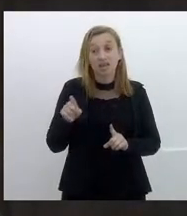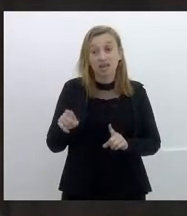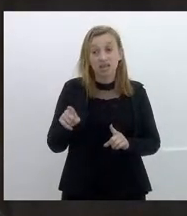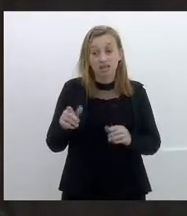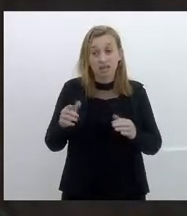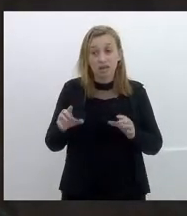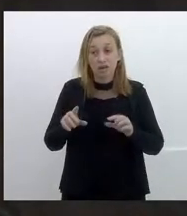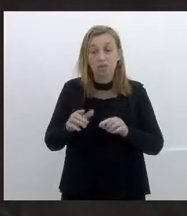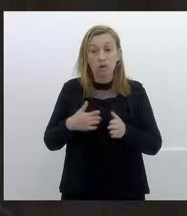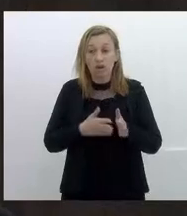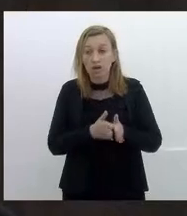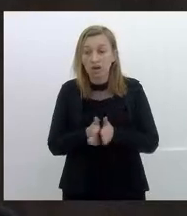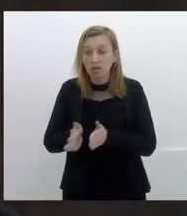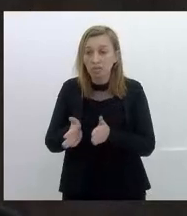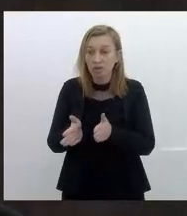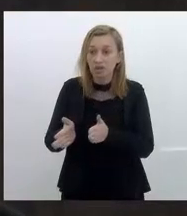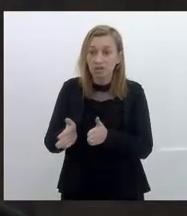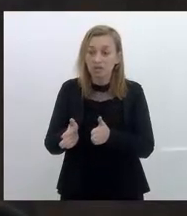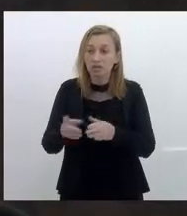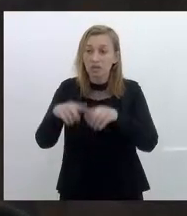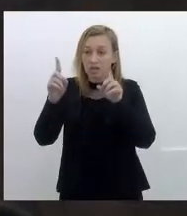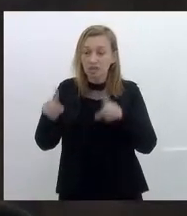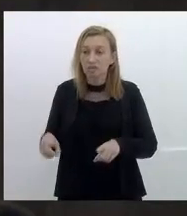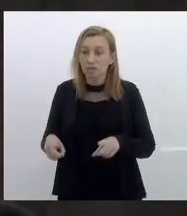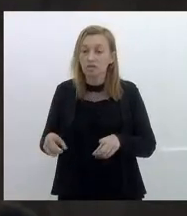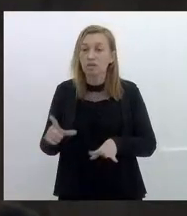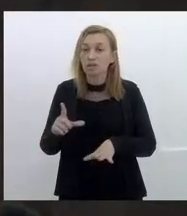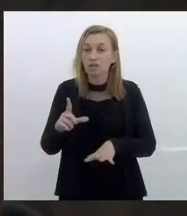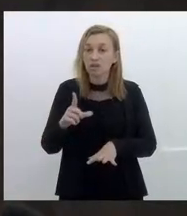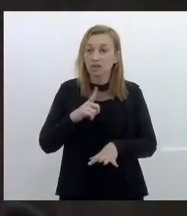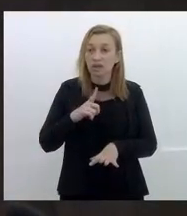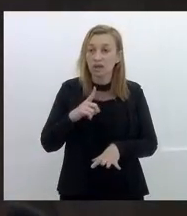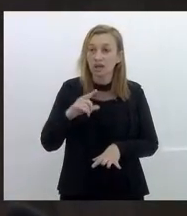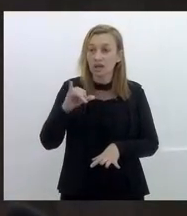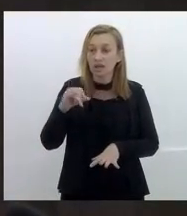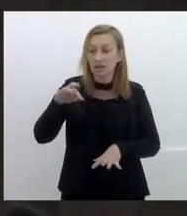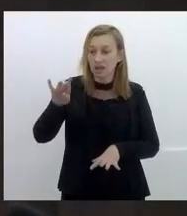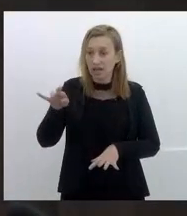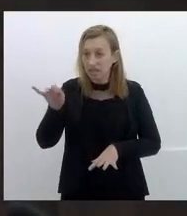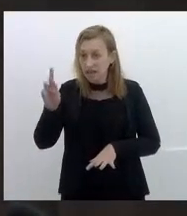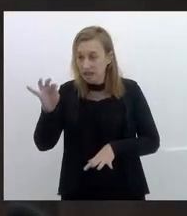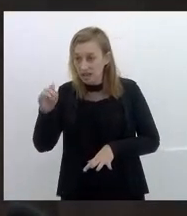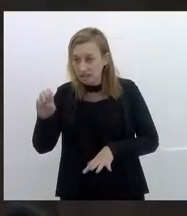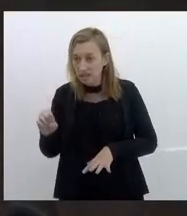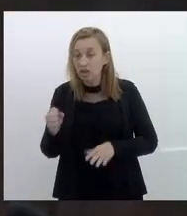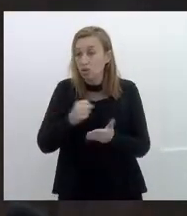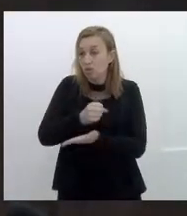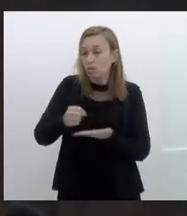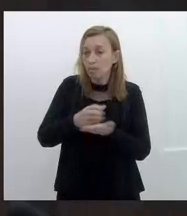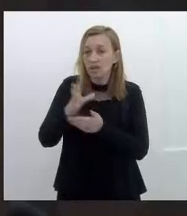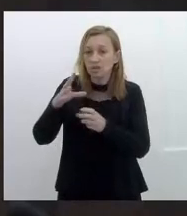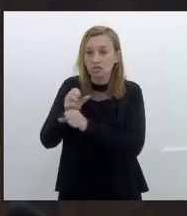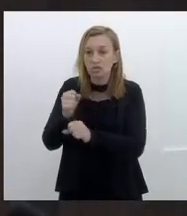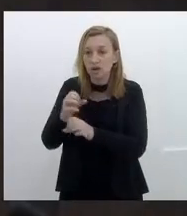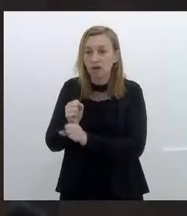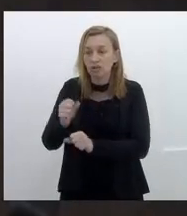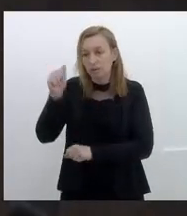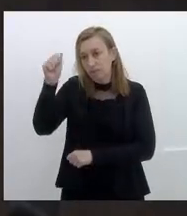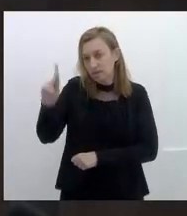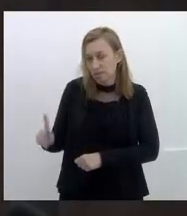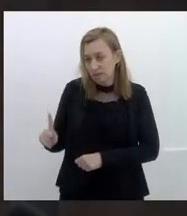onde os servidores mantêm integralidade mas não mantém qualidade é uma integralidade Com base no cálculo da Média das